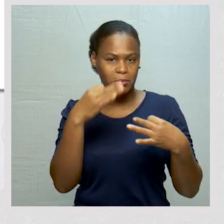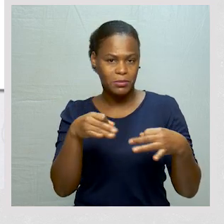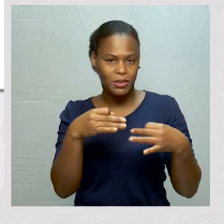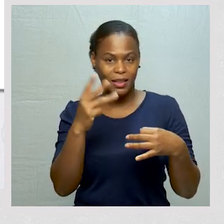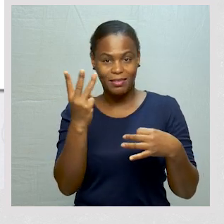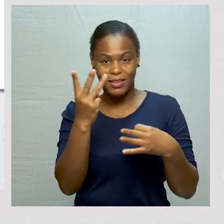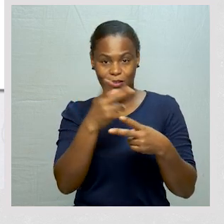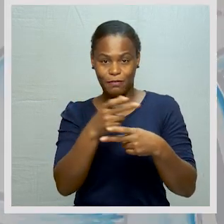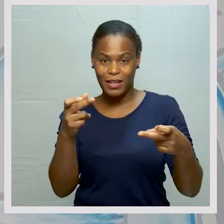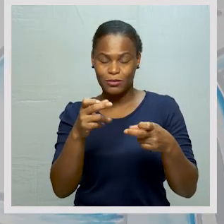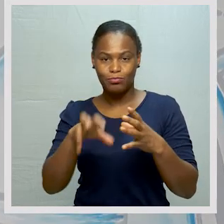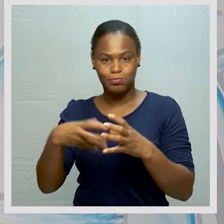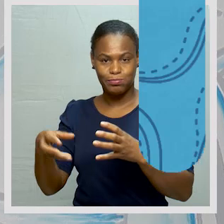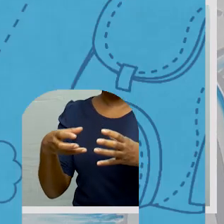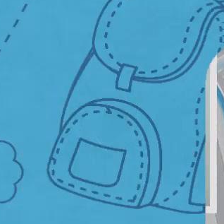frases compostas.